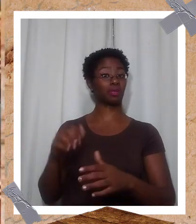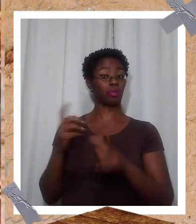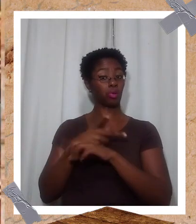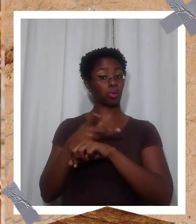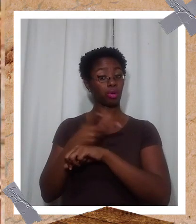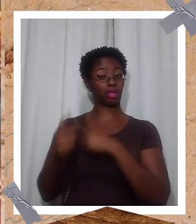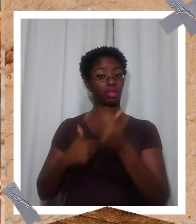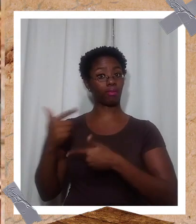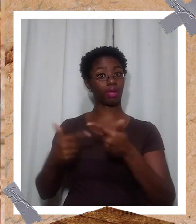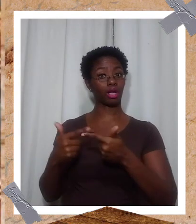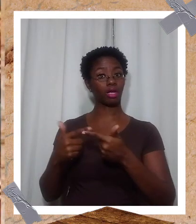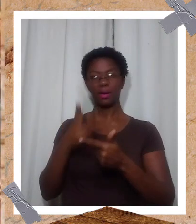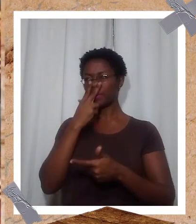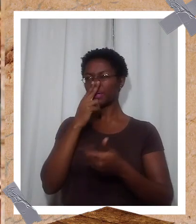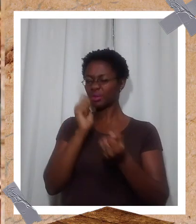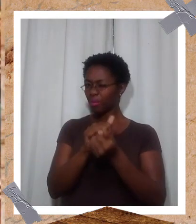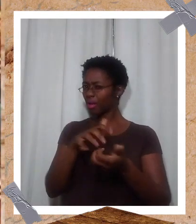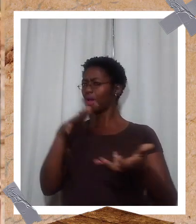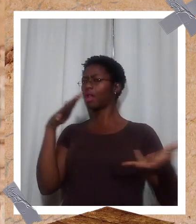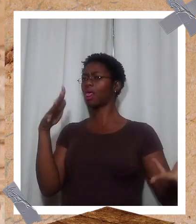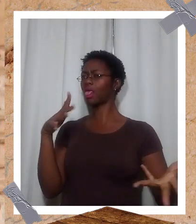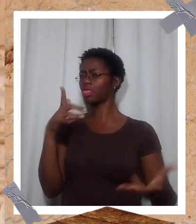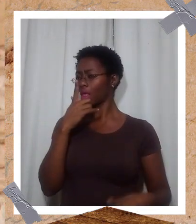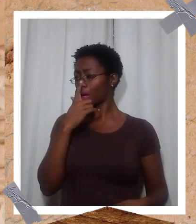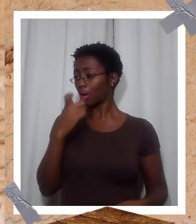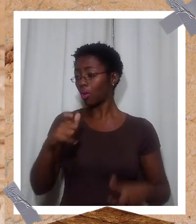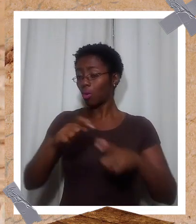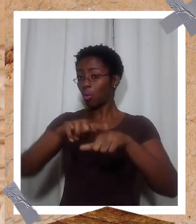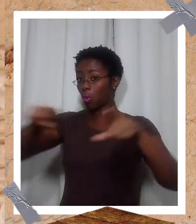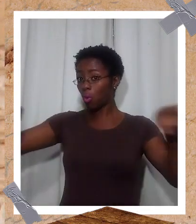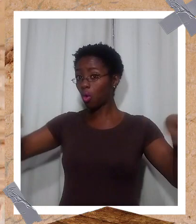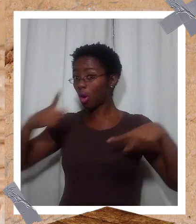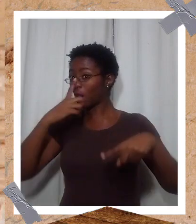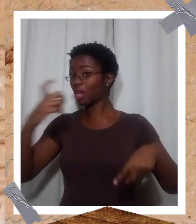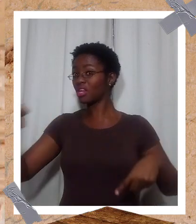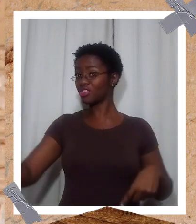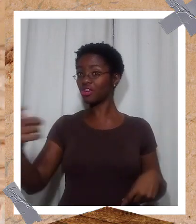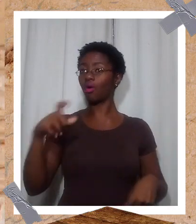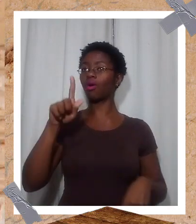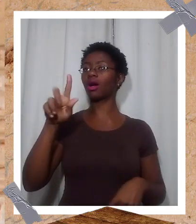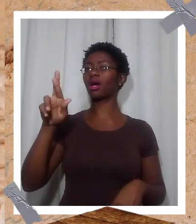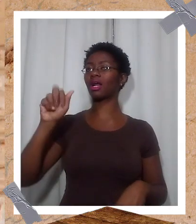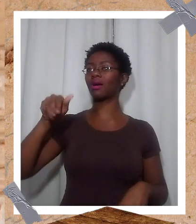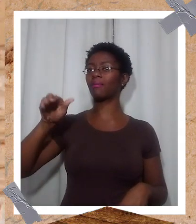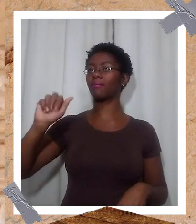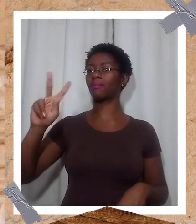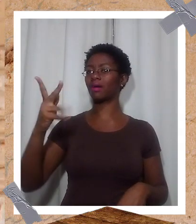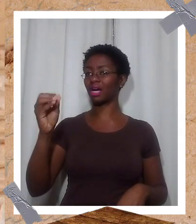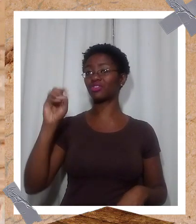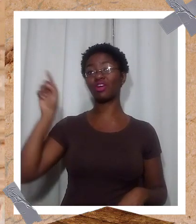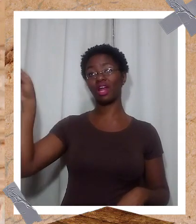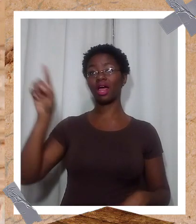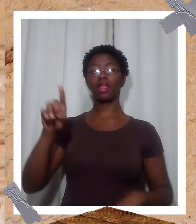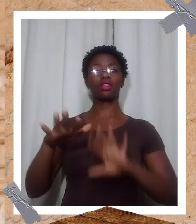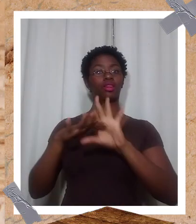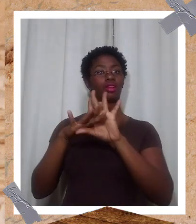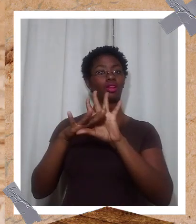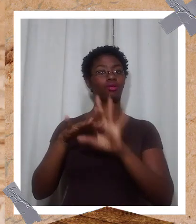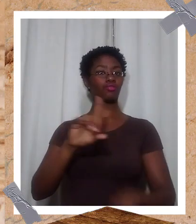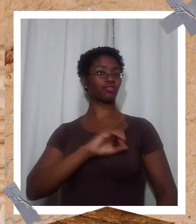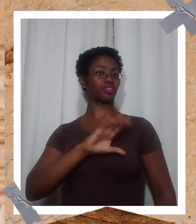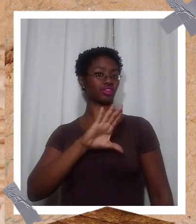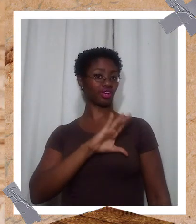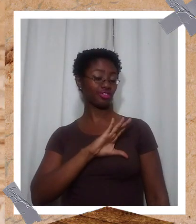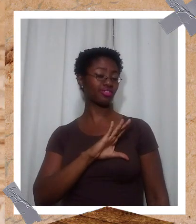o Lixão de Gramacho, localizado na cidade de Duque de Caxias, na Baixada Fluminense do Rio. Milagre porque foi ali que sua mãe,